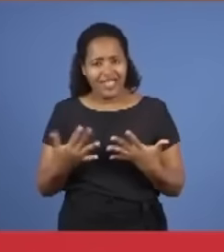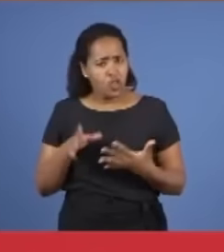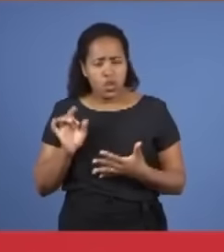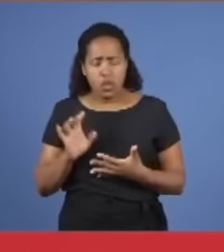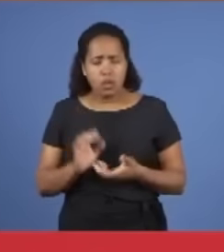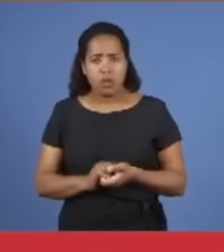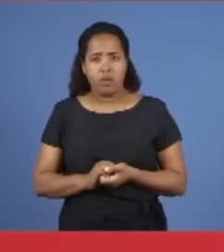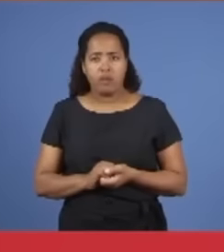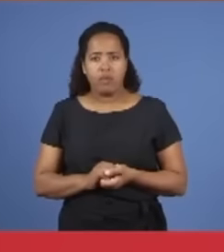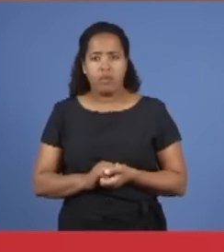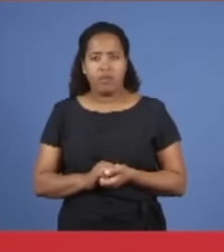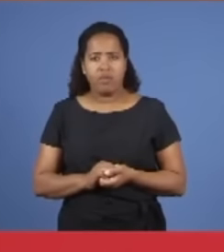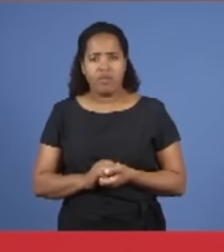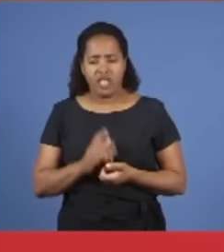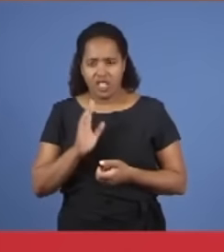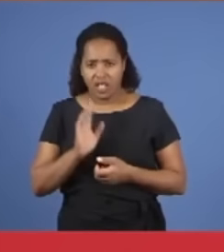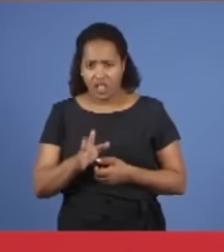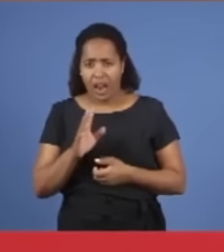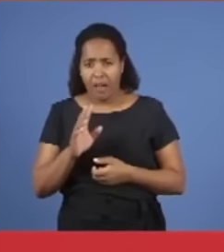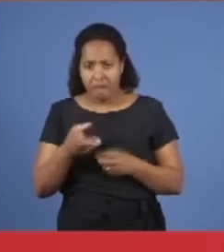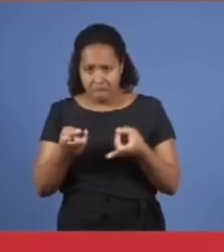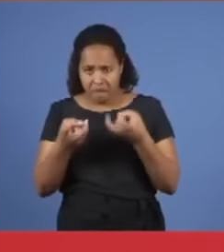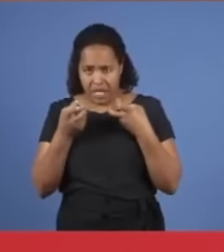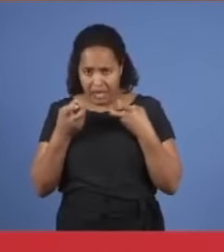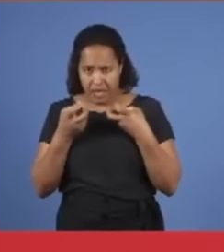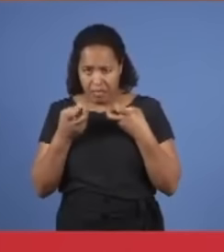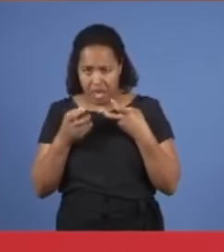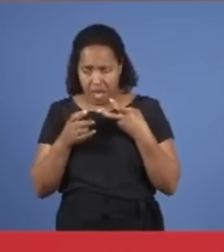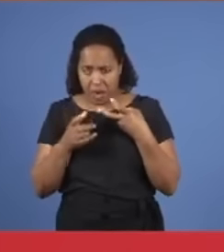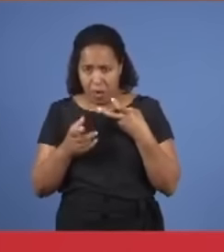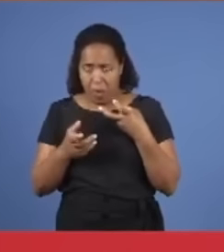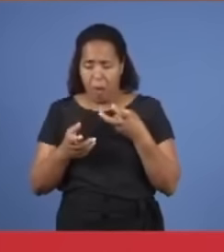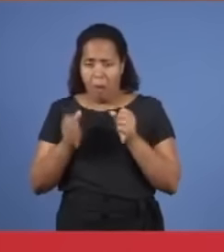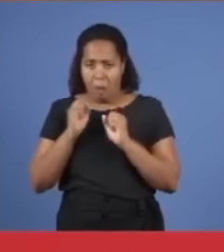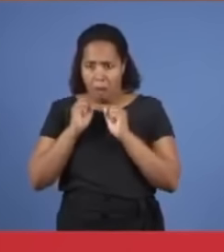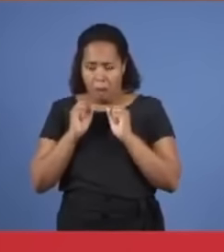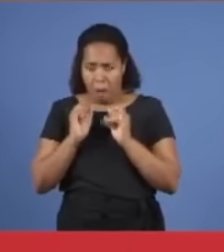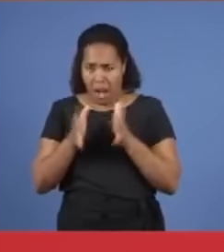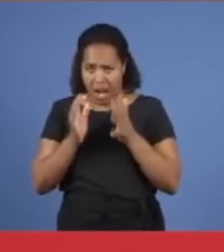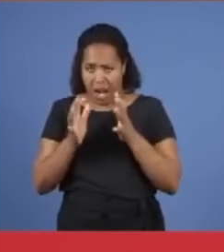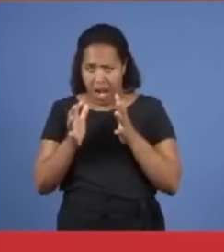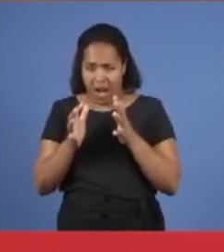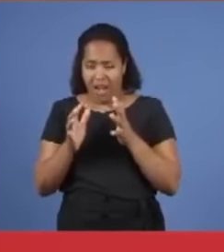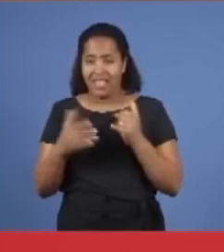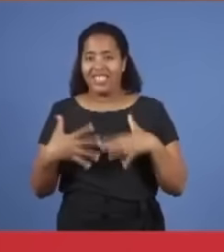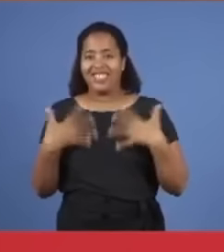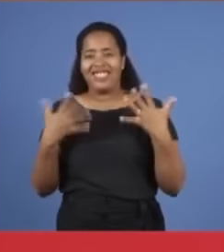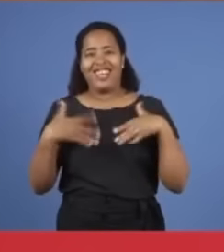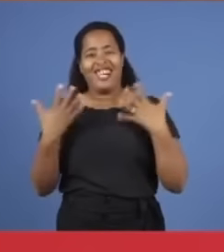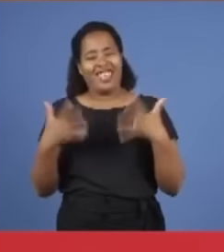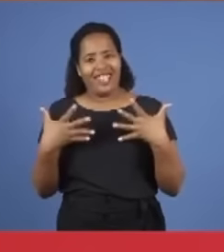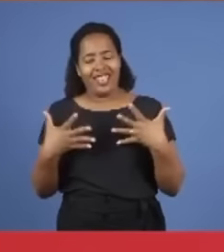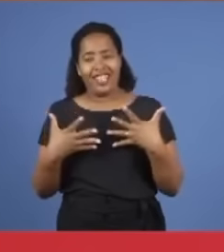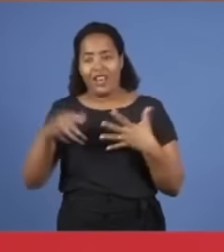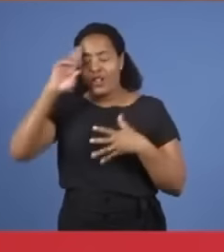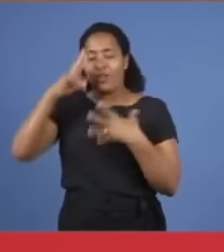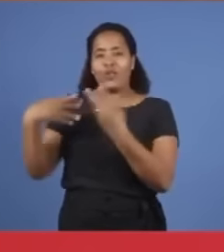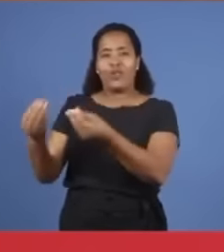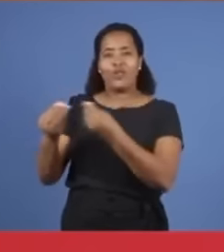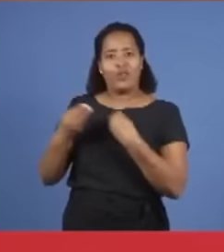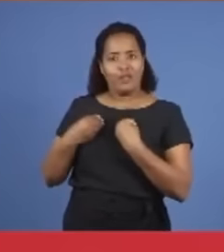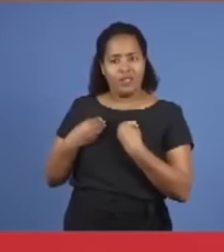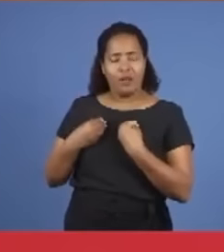Os irmãos já viram as nossas conversas? Nossas conversas são de alegria. O Senhor deu um livramento. O Senhor deu. Esses dias atrás estávamos subindo para o